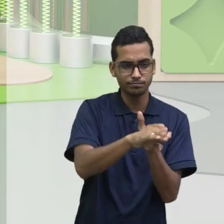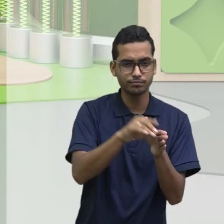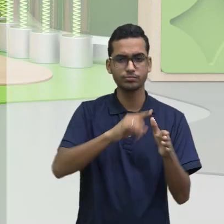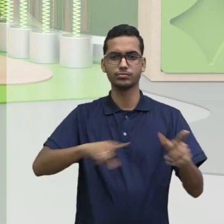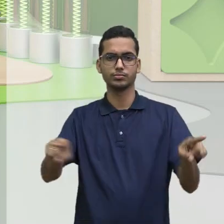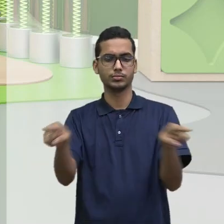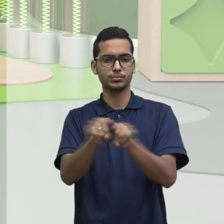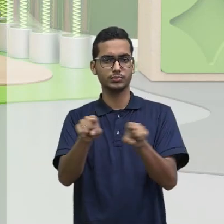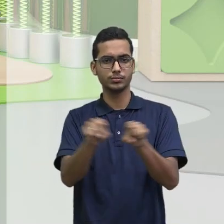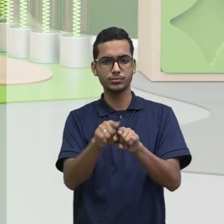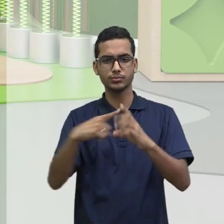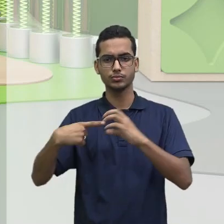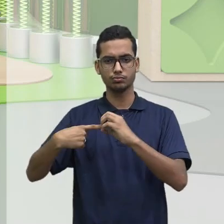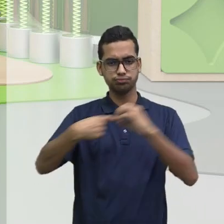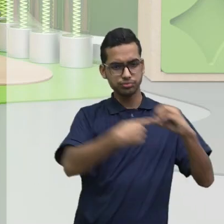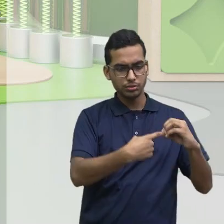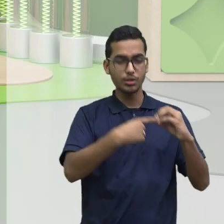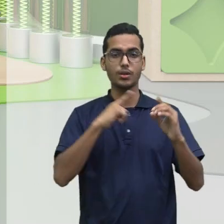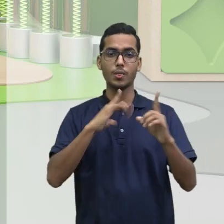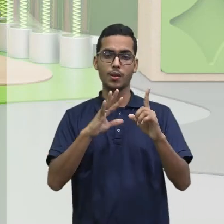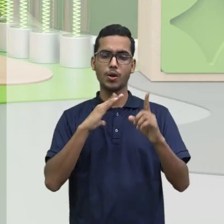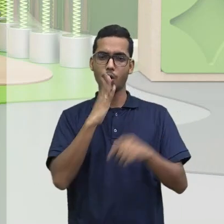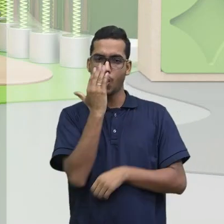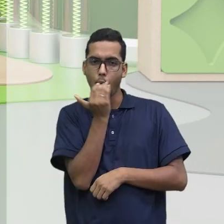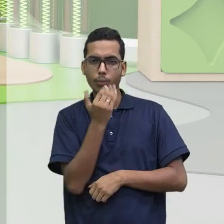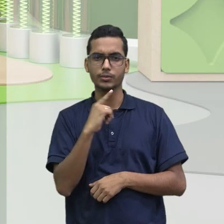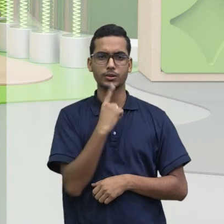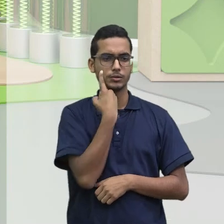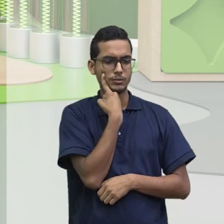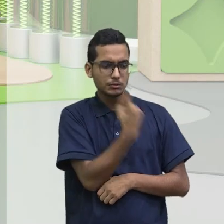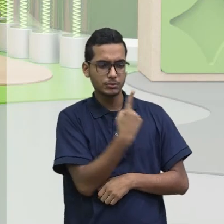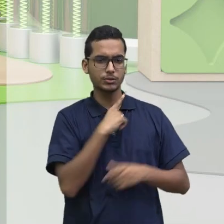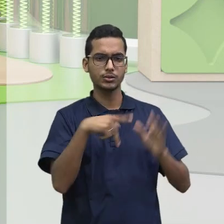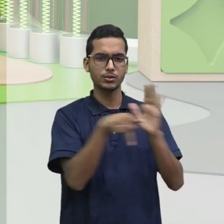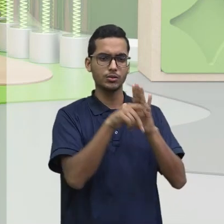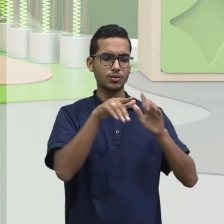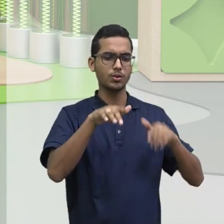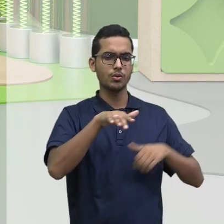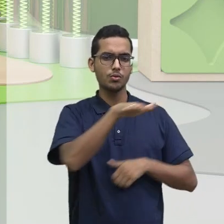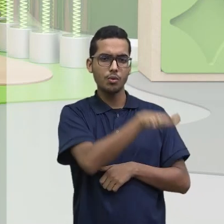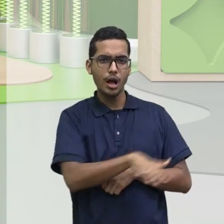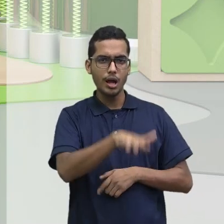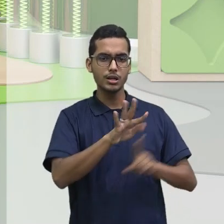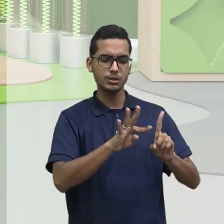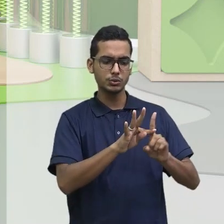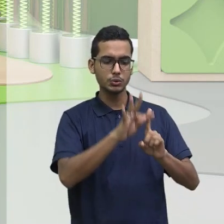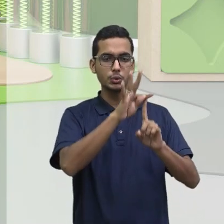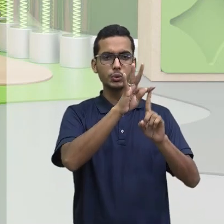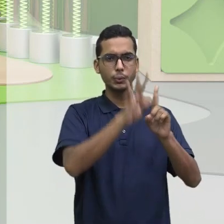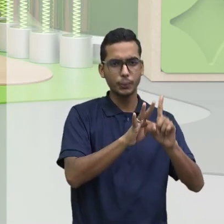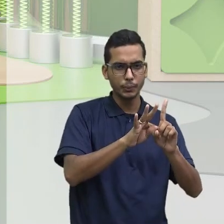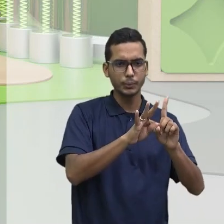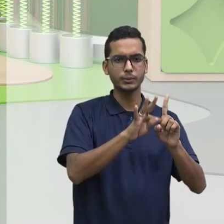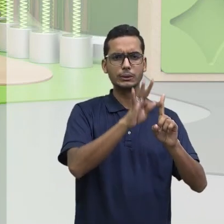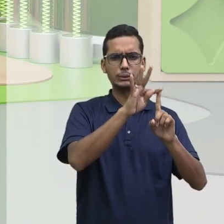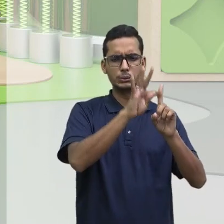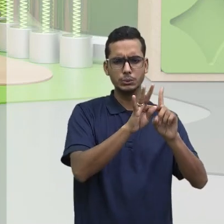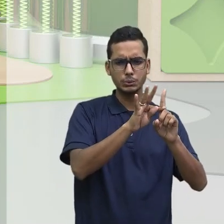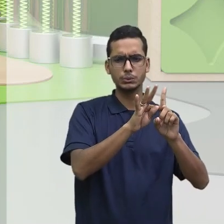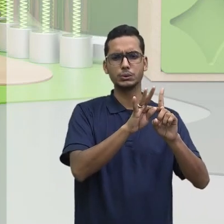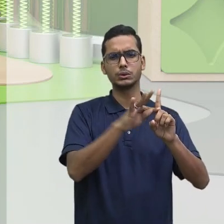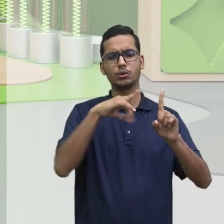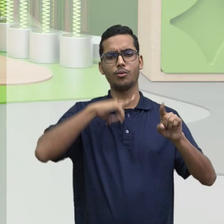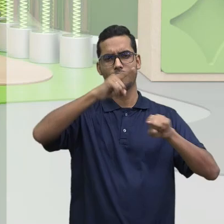ali expostos, a uma temperatura que, de repente, poderia ser mais baixa, e aí tem uma variação, o que vai